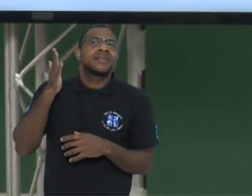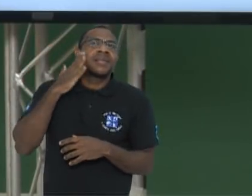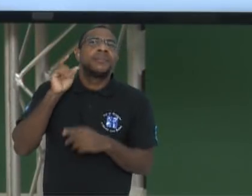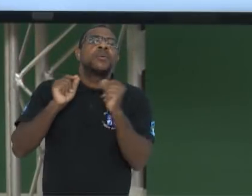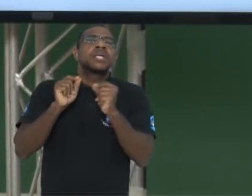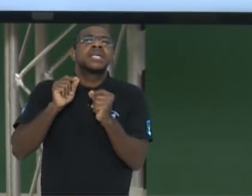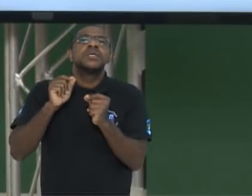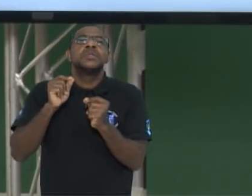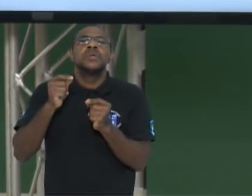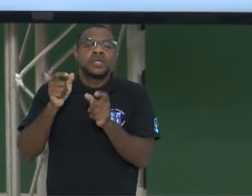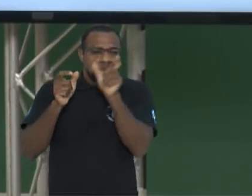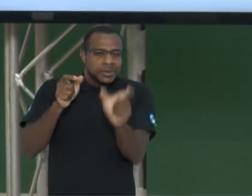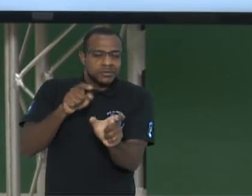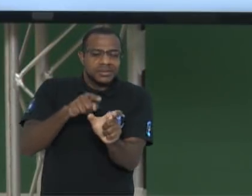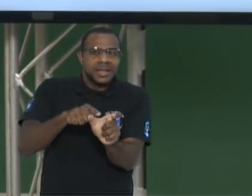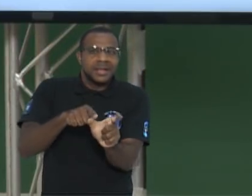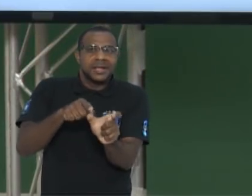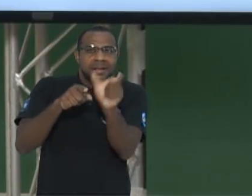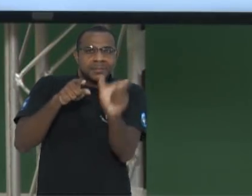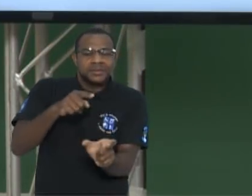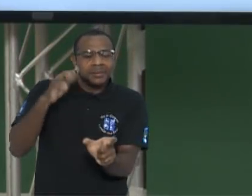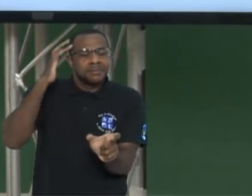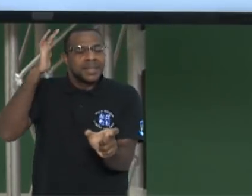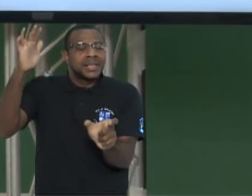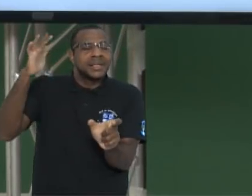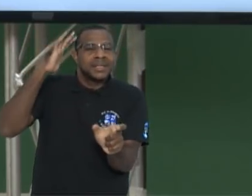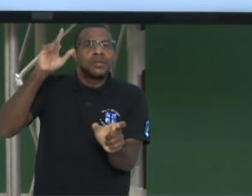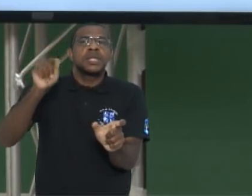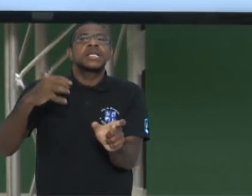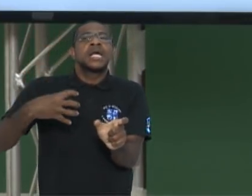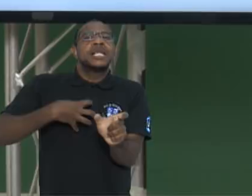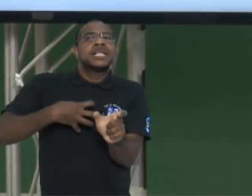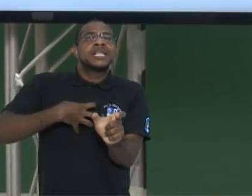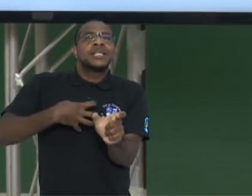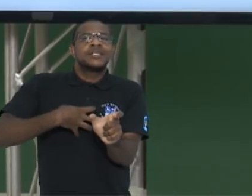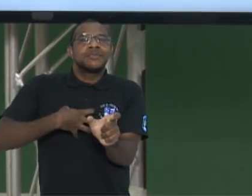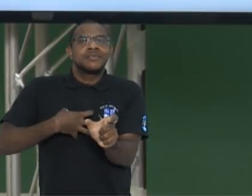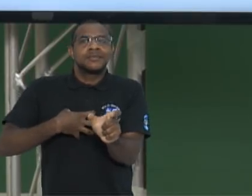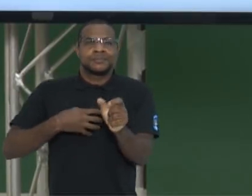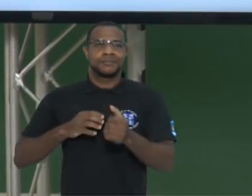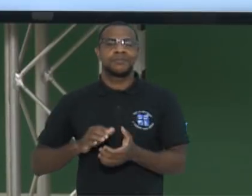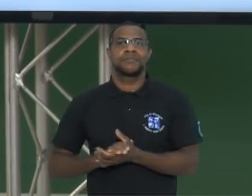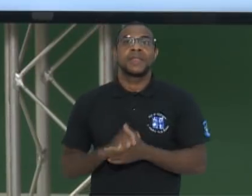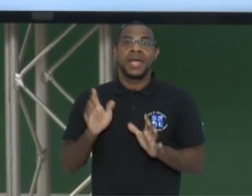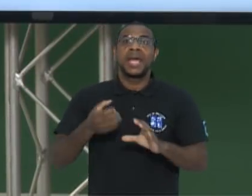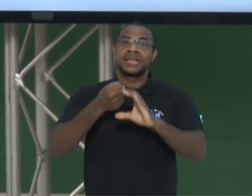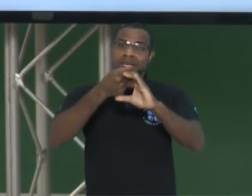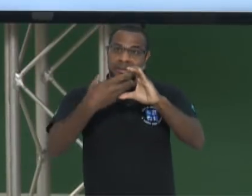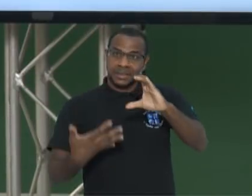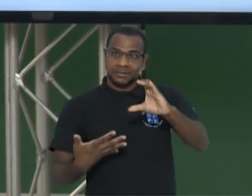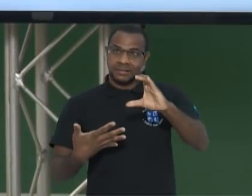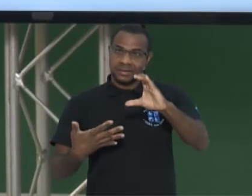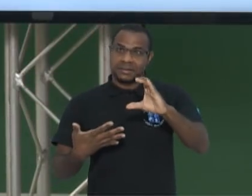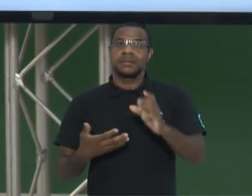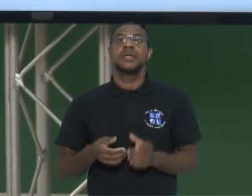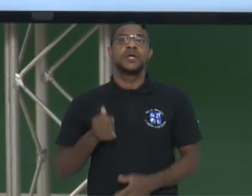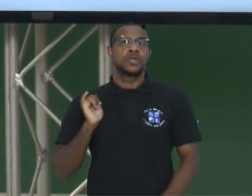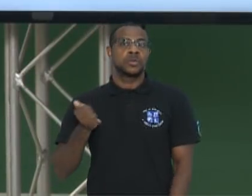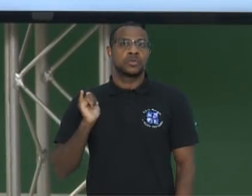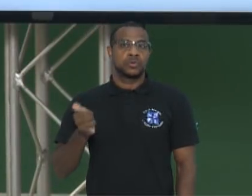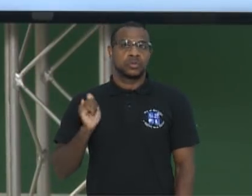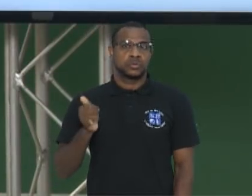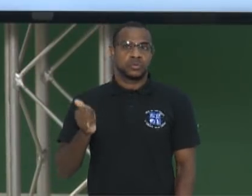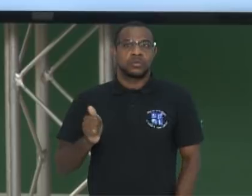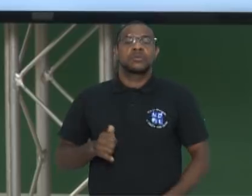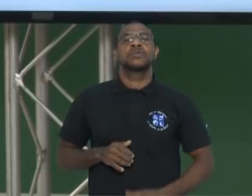estão pensando, o que eles estão sentindo. Né? Então, essa é uma das características dos contos, né, e dos